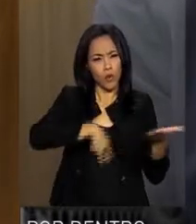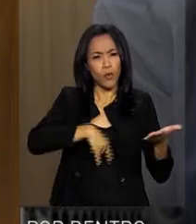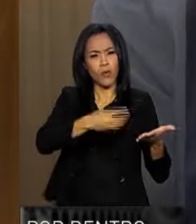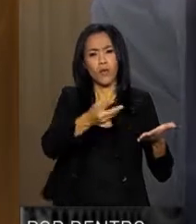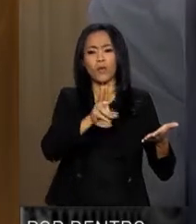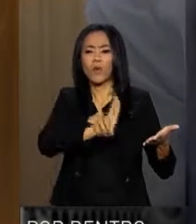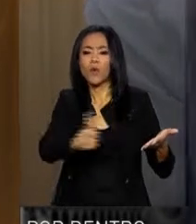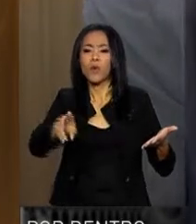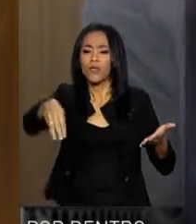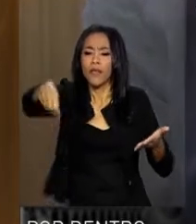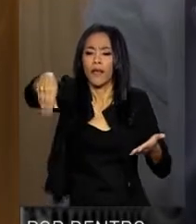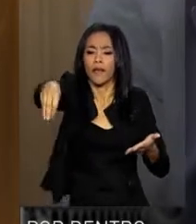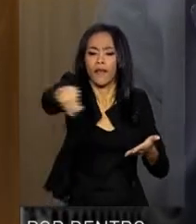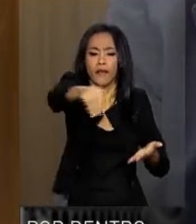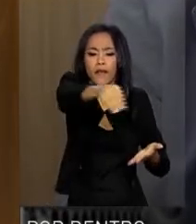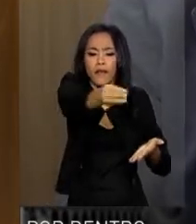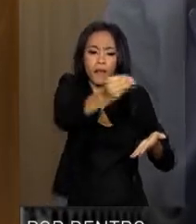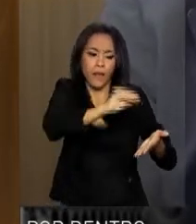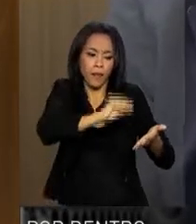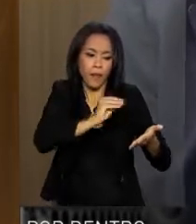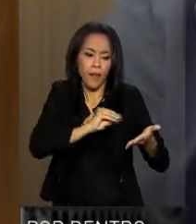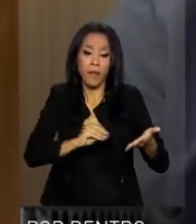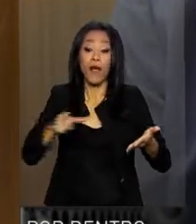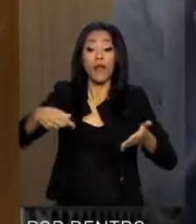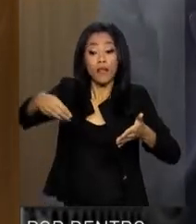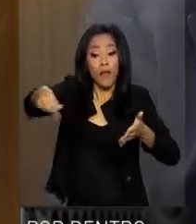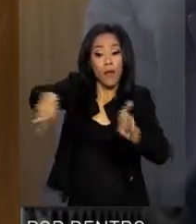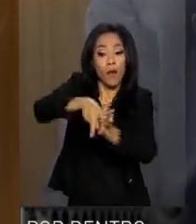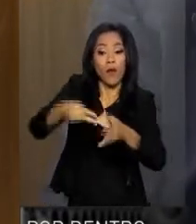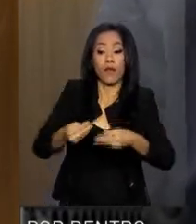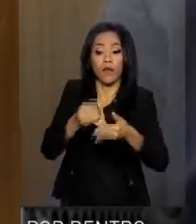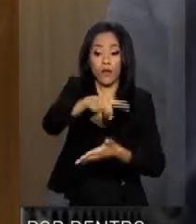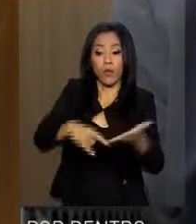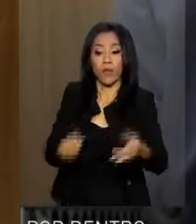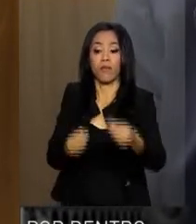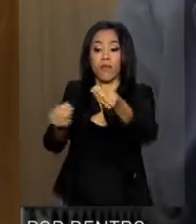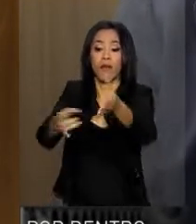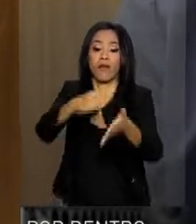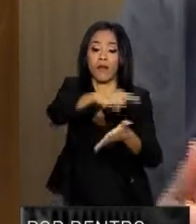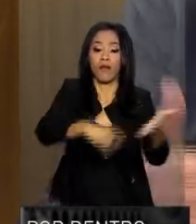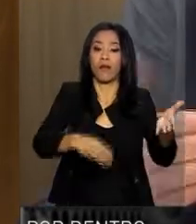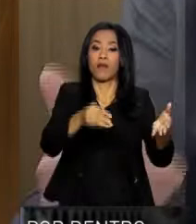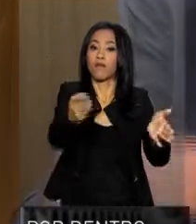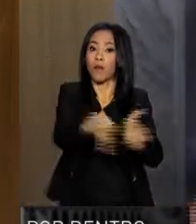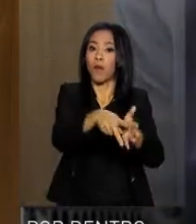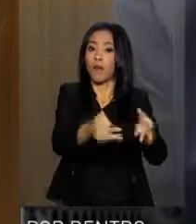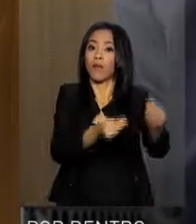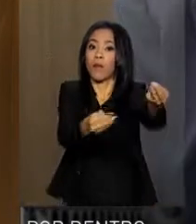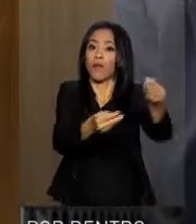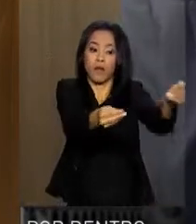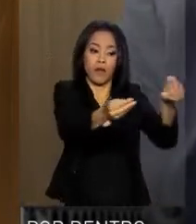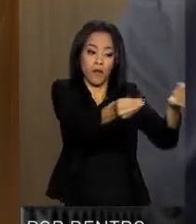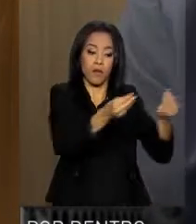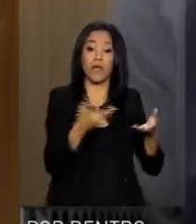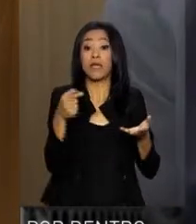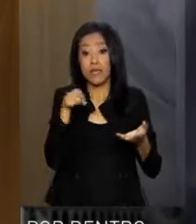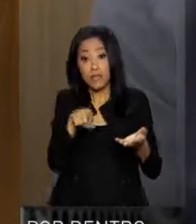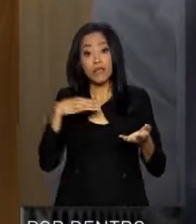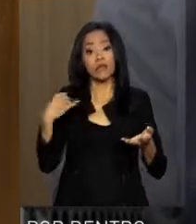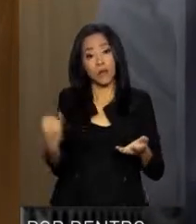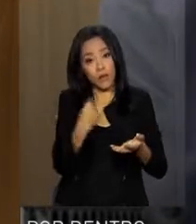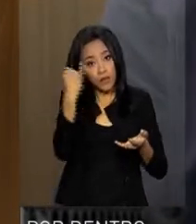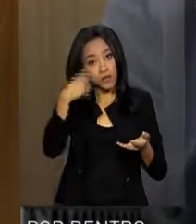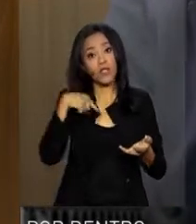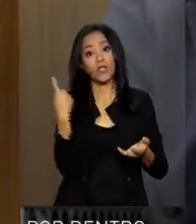agora com os planos de regularização ambiental que é obrigação dos estados fazerem e nós estamos disponibilizando aos